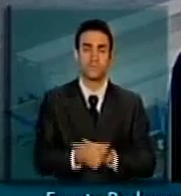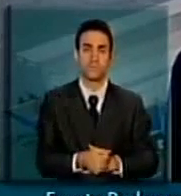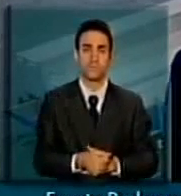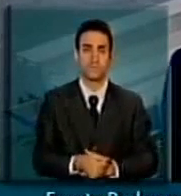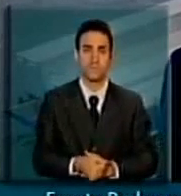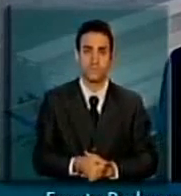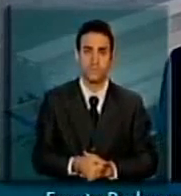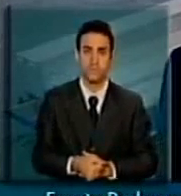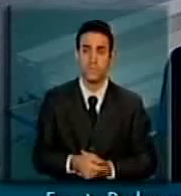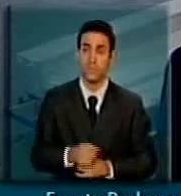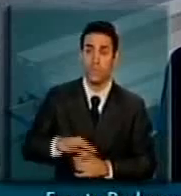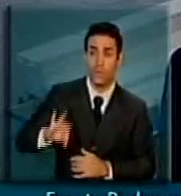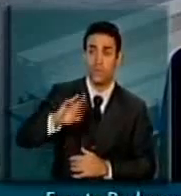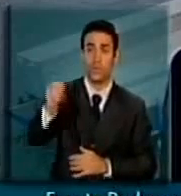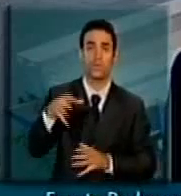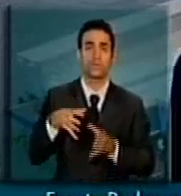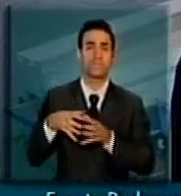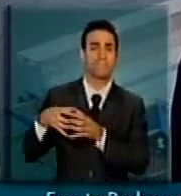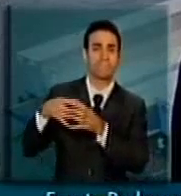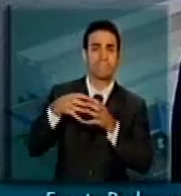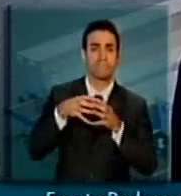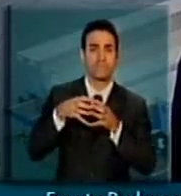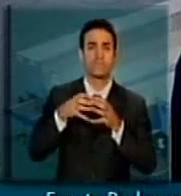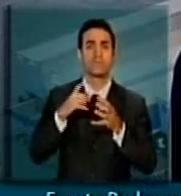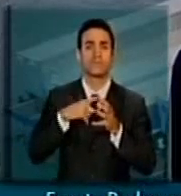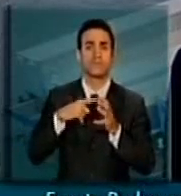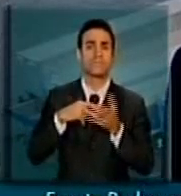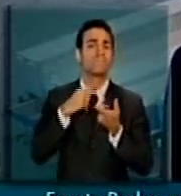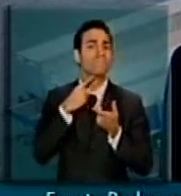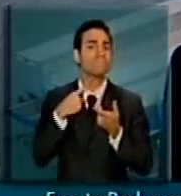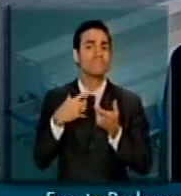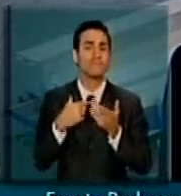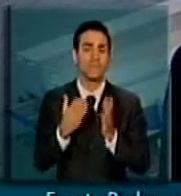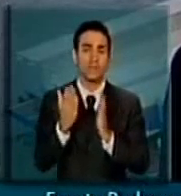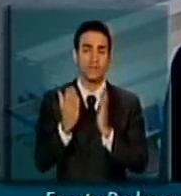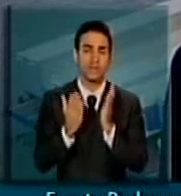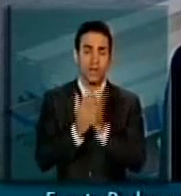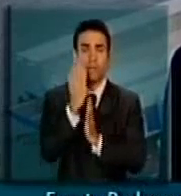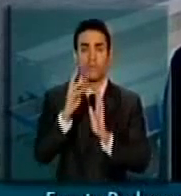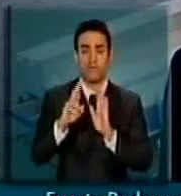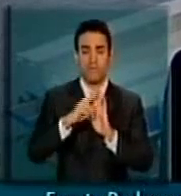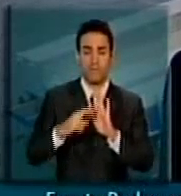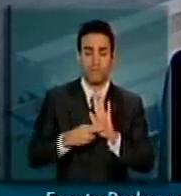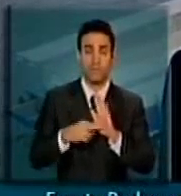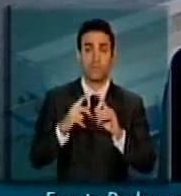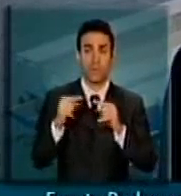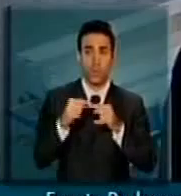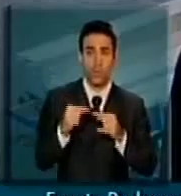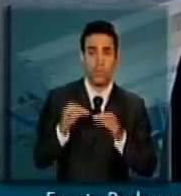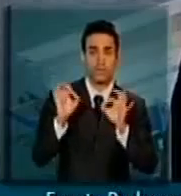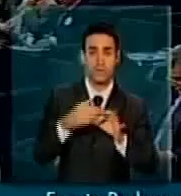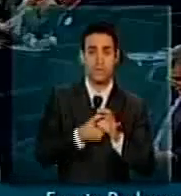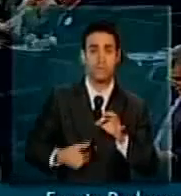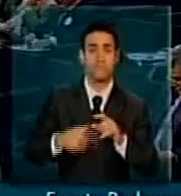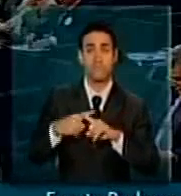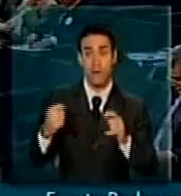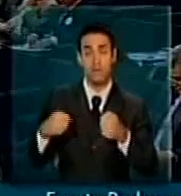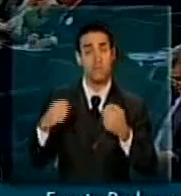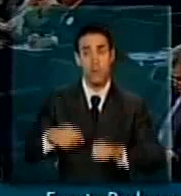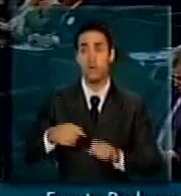Todos alicerçados em bases regulatórias que satisfaçam a necessidade do Estado, mas que garantam investimentos